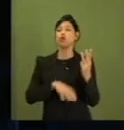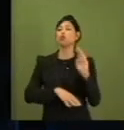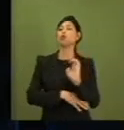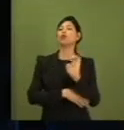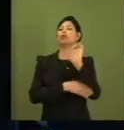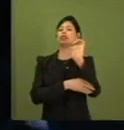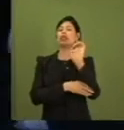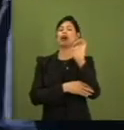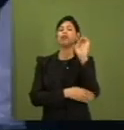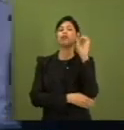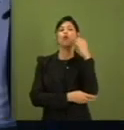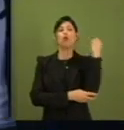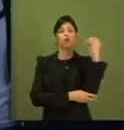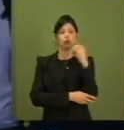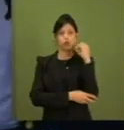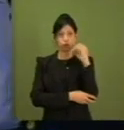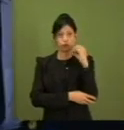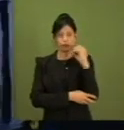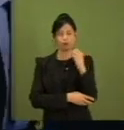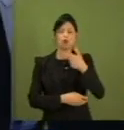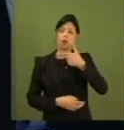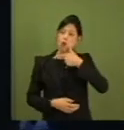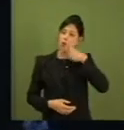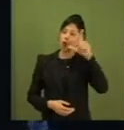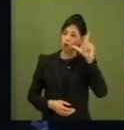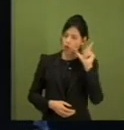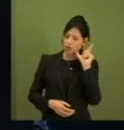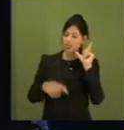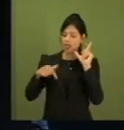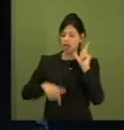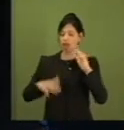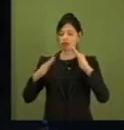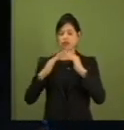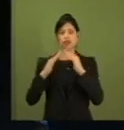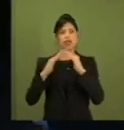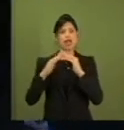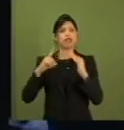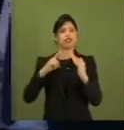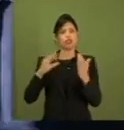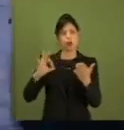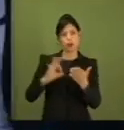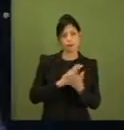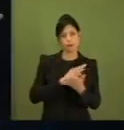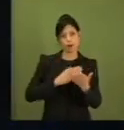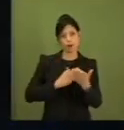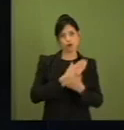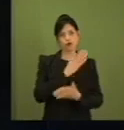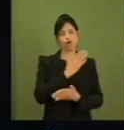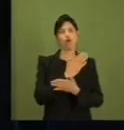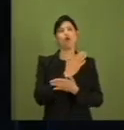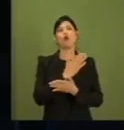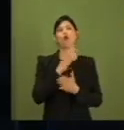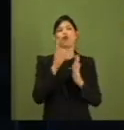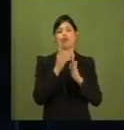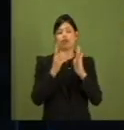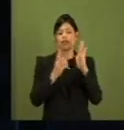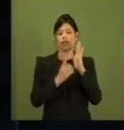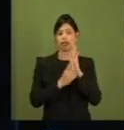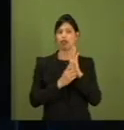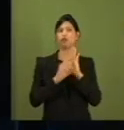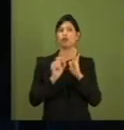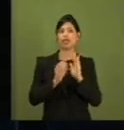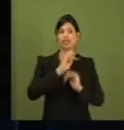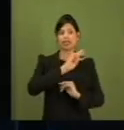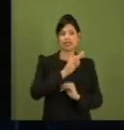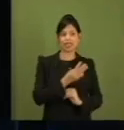No dia de ontem, essa casa aprovou o projeto de decreto legislativo 321-23 de 2023, que